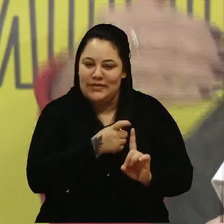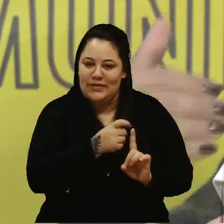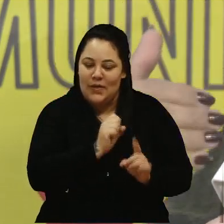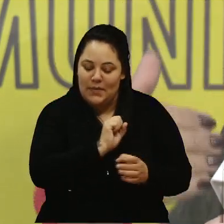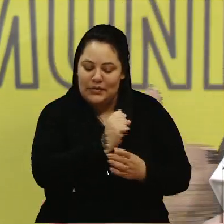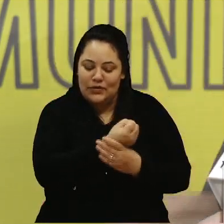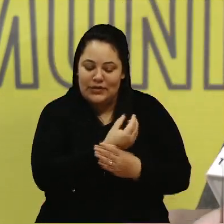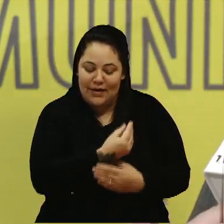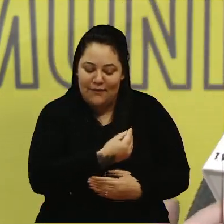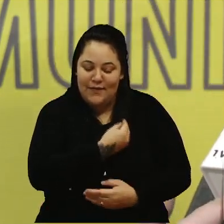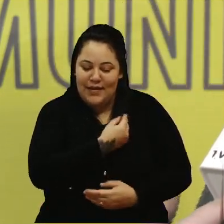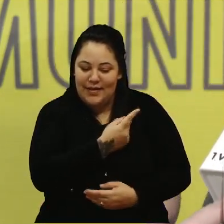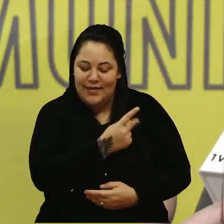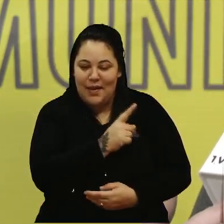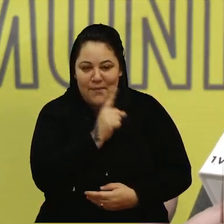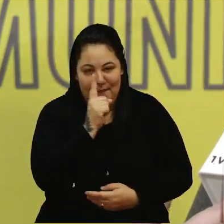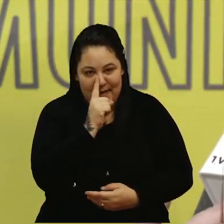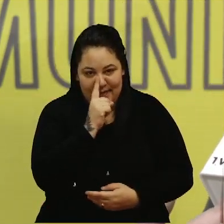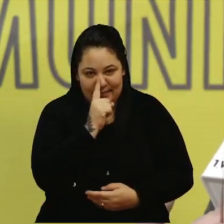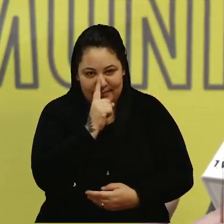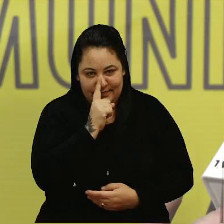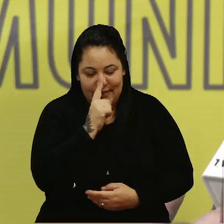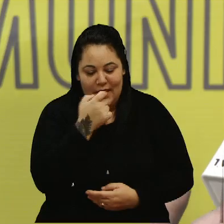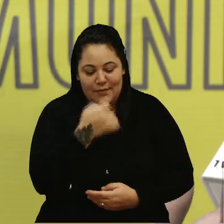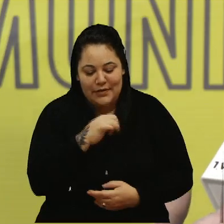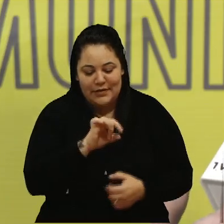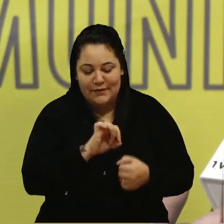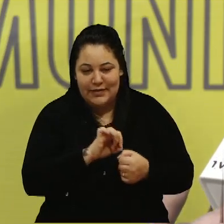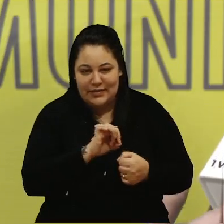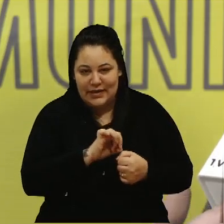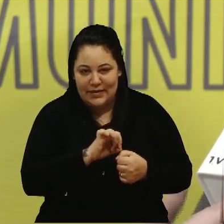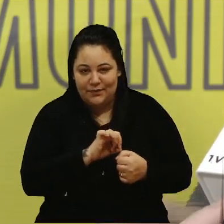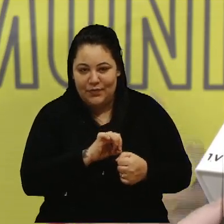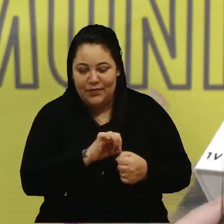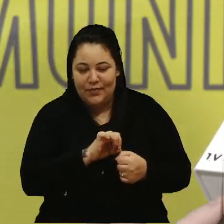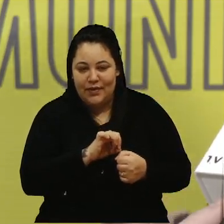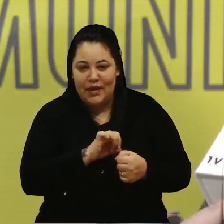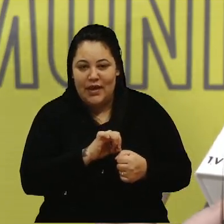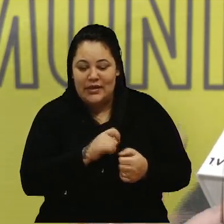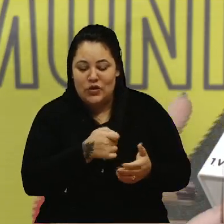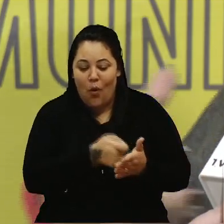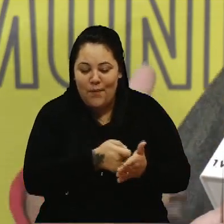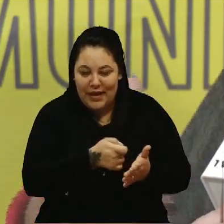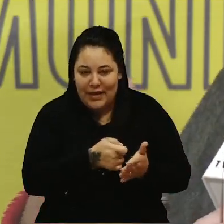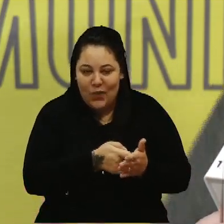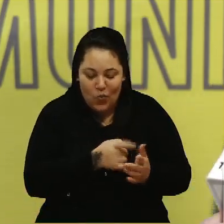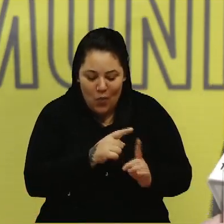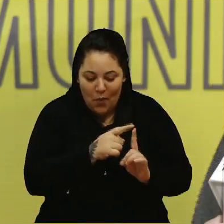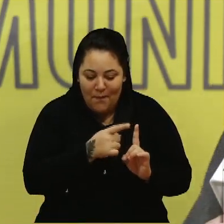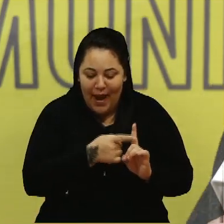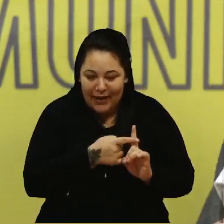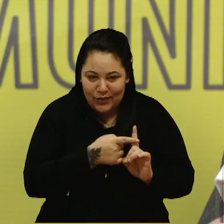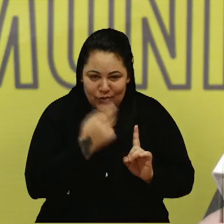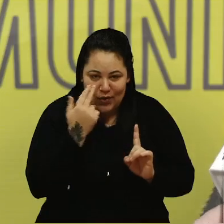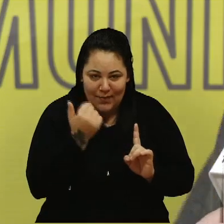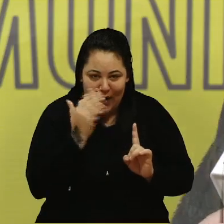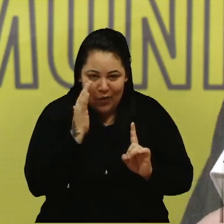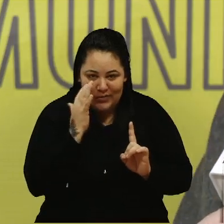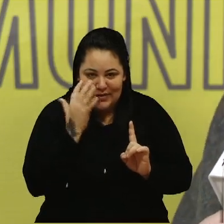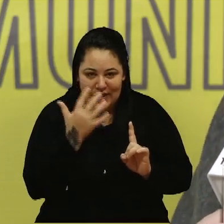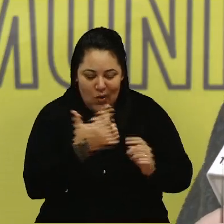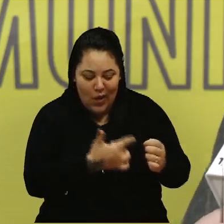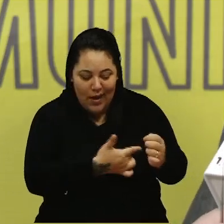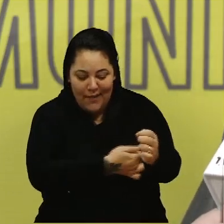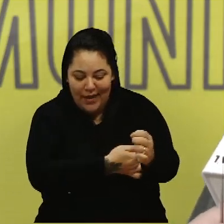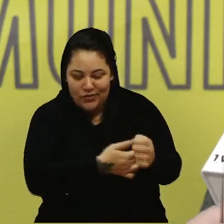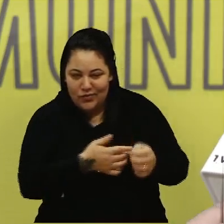sua vida, inclusive, né, ela precisa passar por uma indução e por um parto normal. Então, vocês imaginem o que já é difícil para retirar